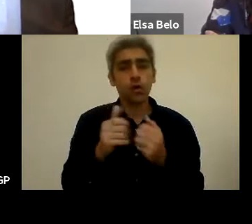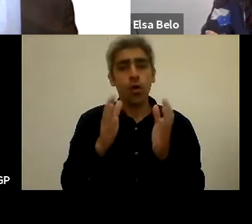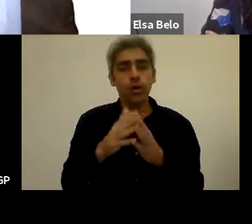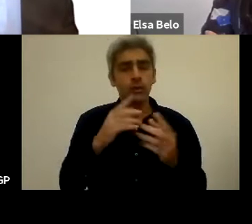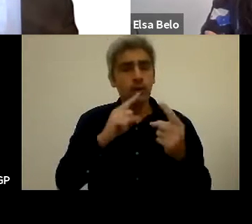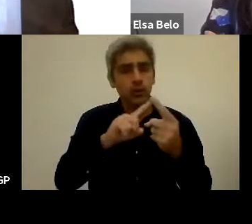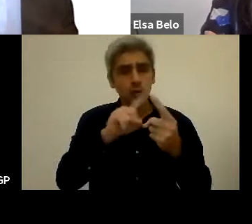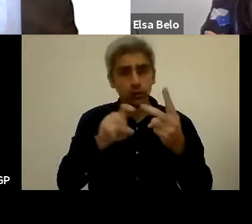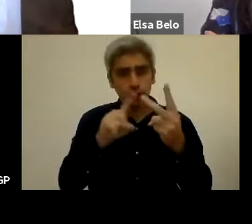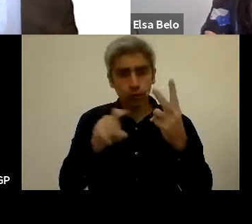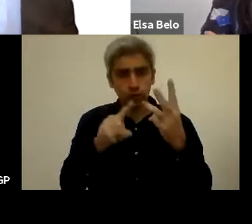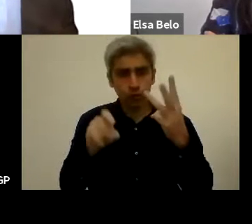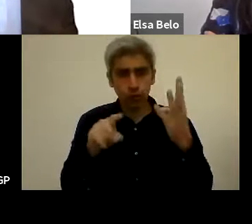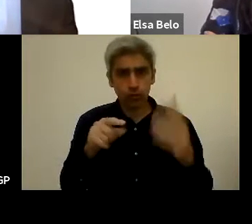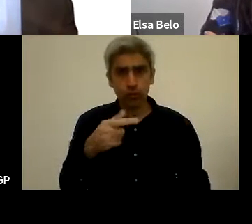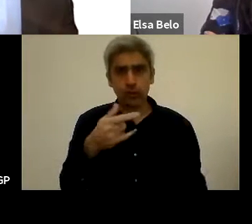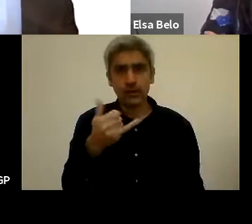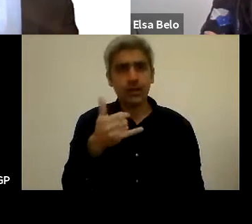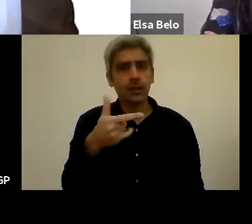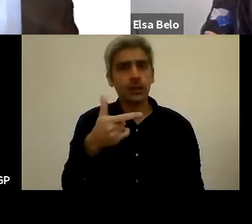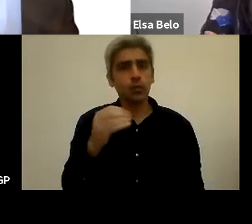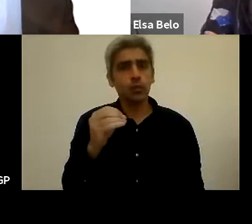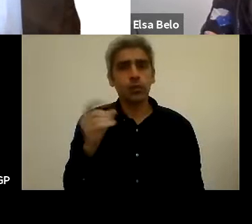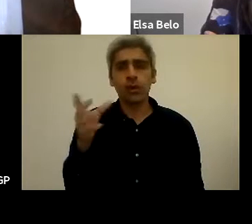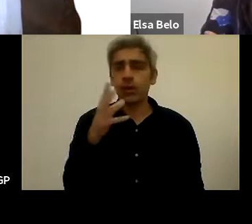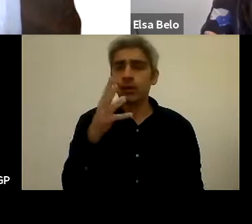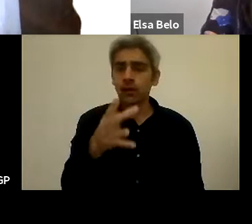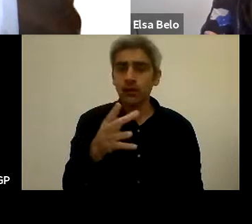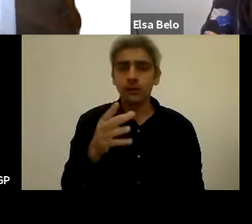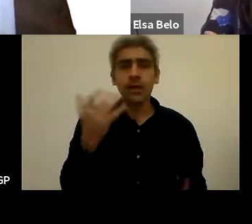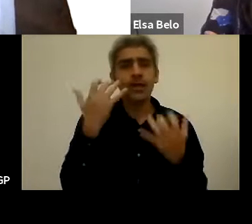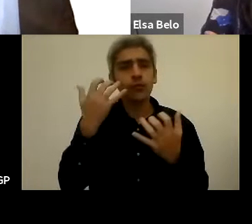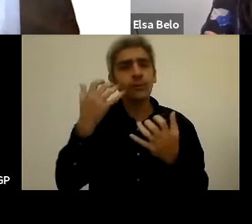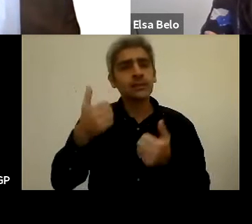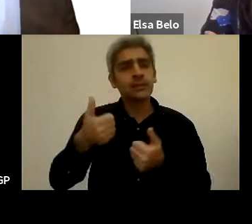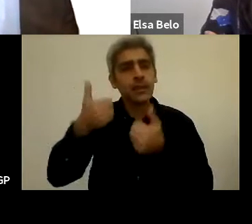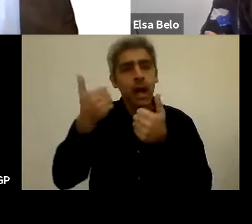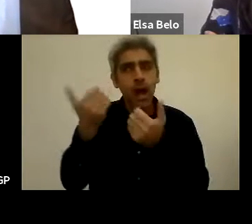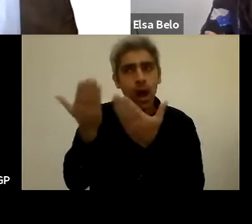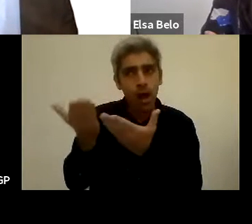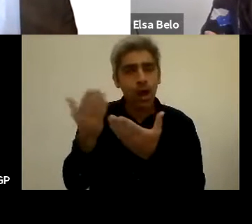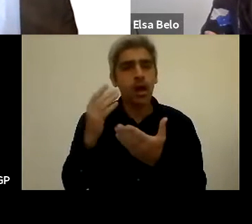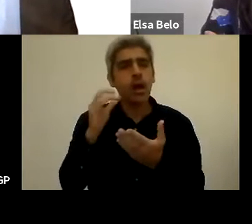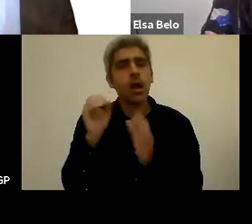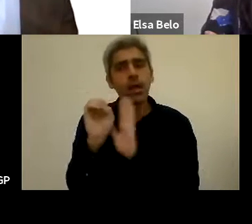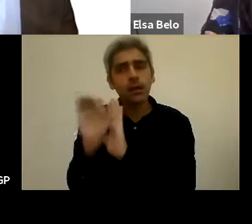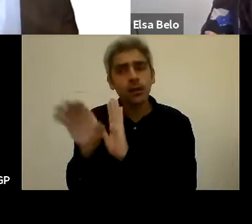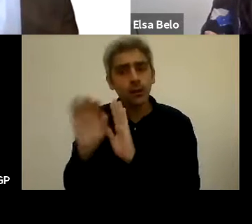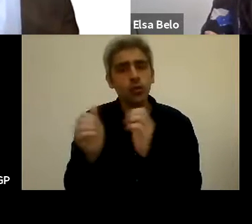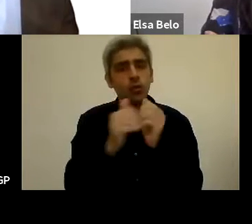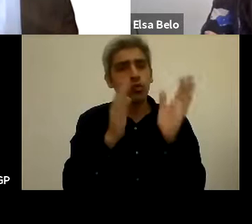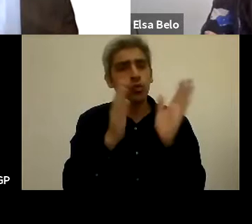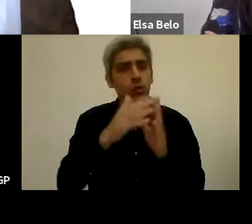que o Tito mencionava, de centralização da informação, de atualizar a informação, de manter toda a gente